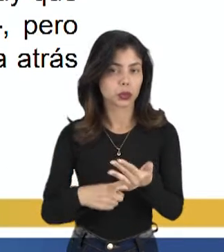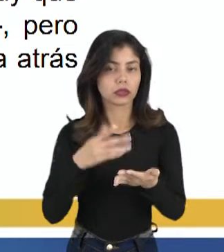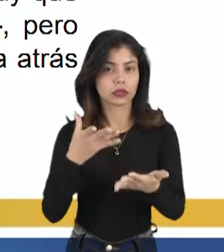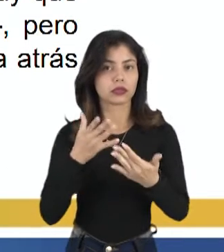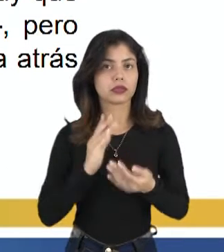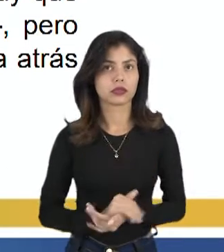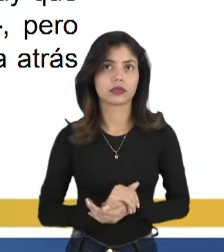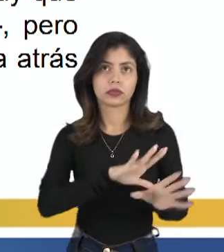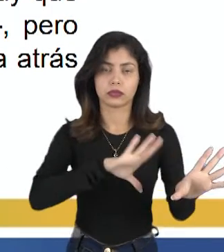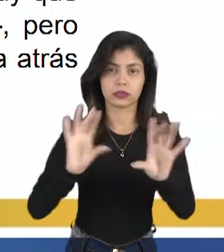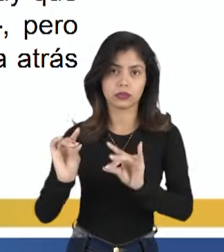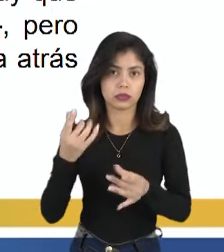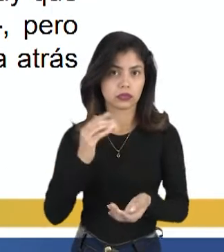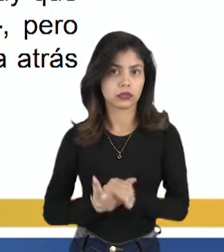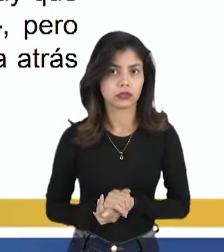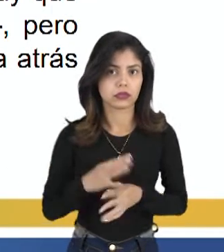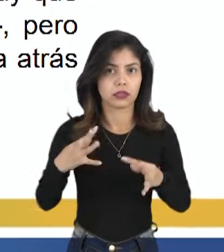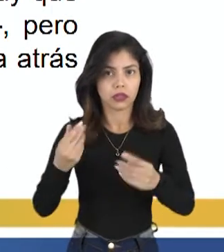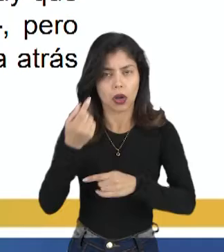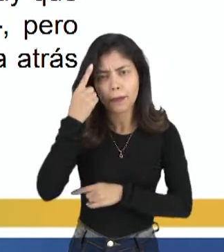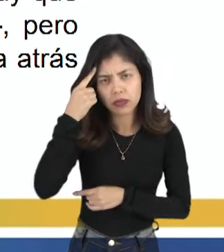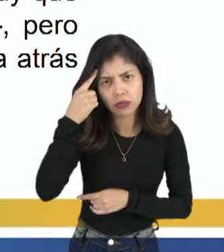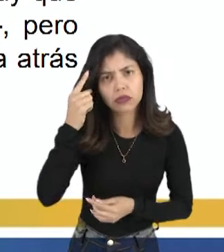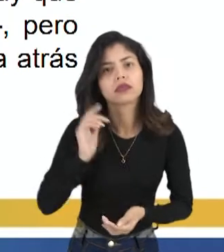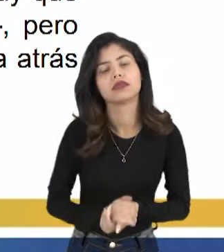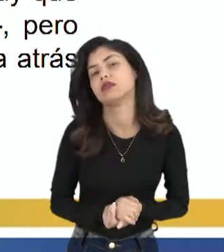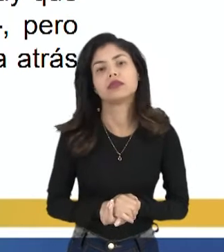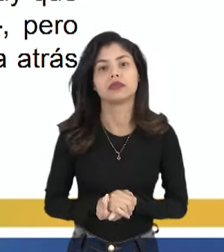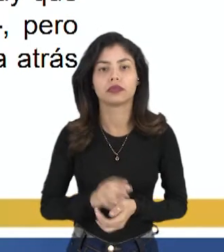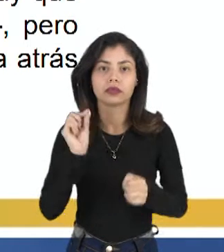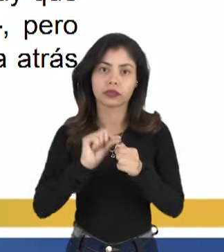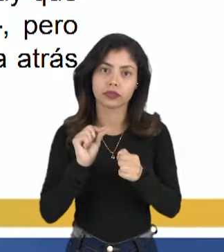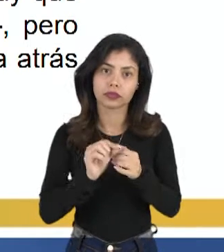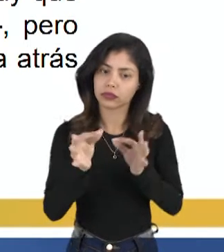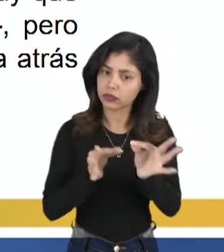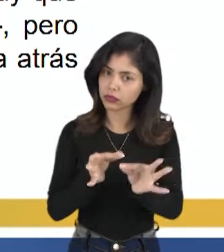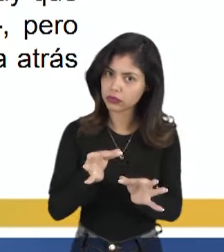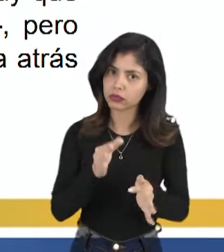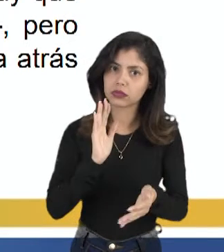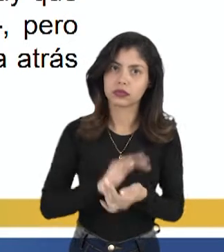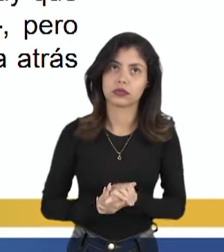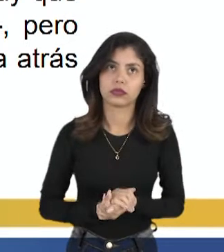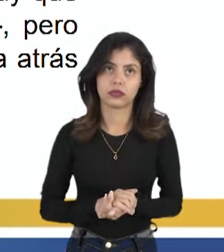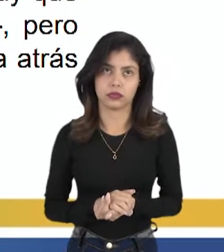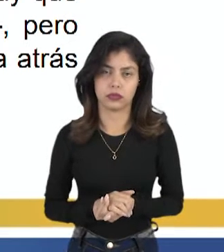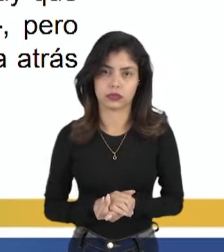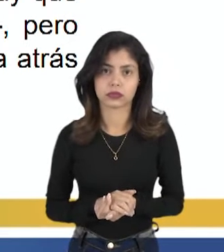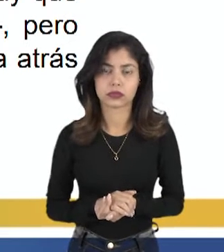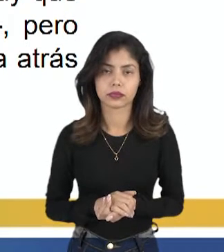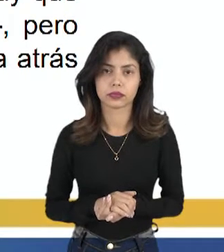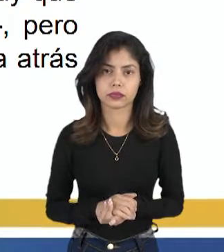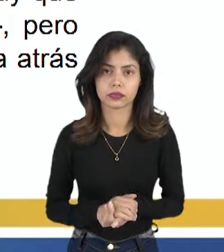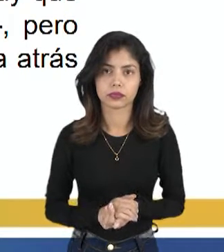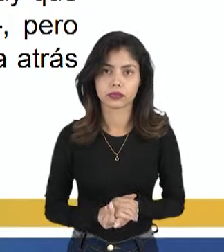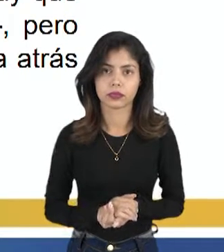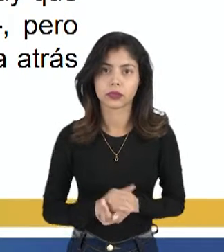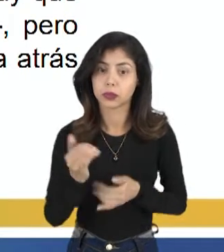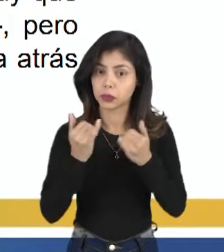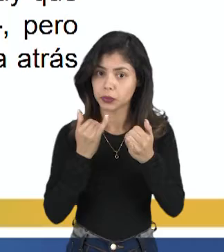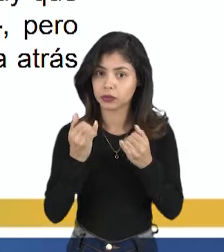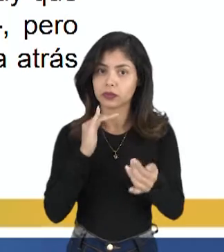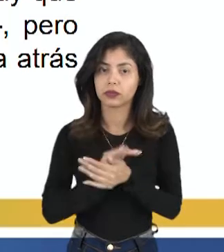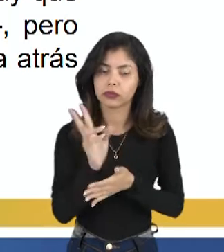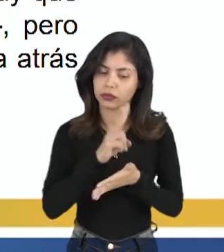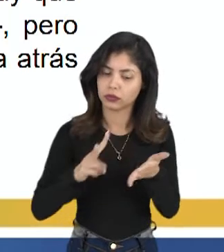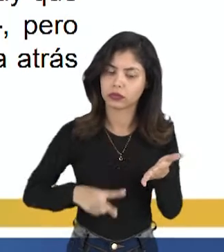considerado e levado em conta na hora do raciocínio para a elaboração do enunciado, aliás,